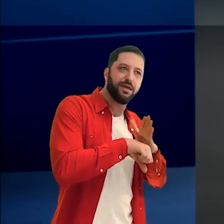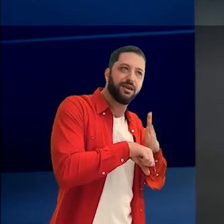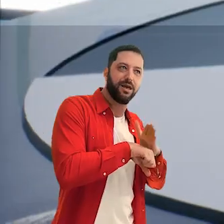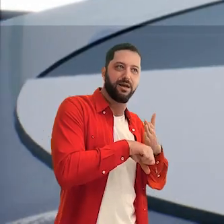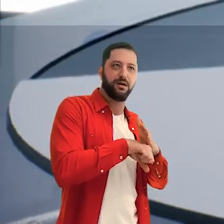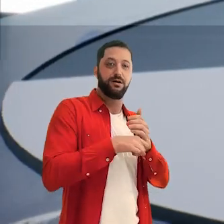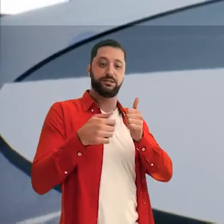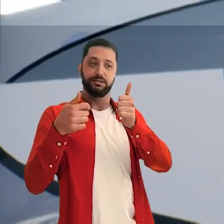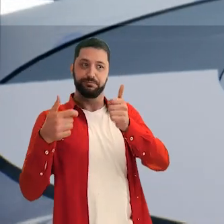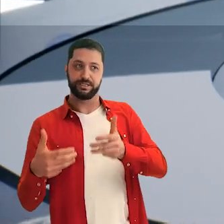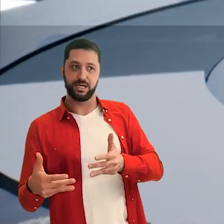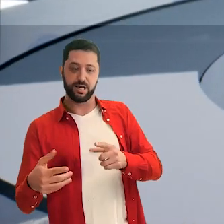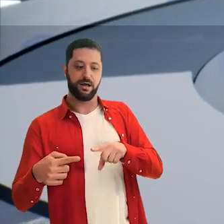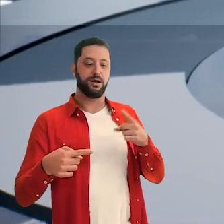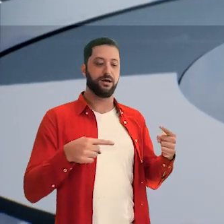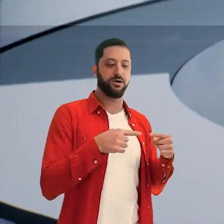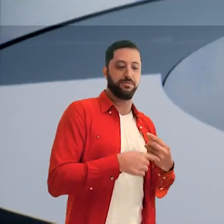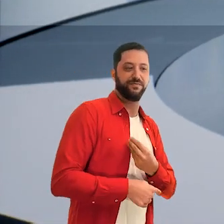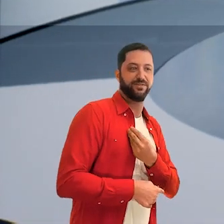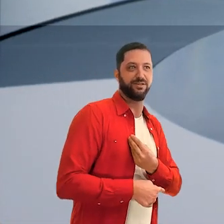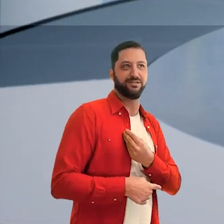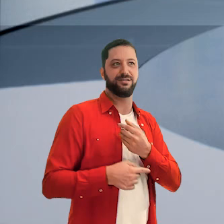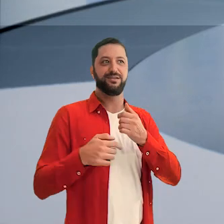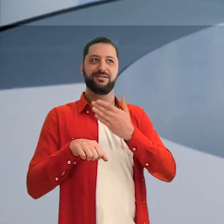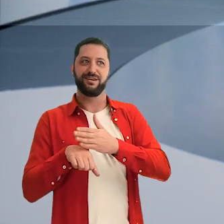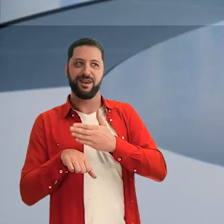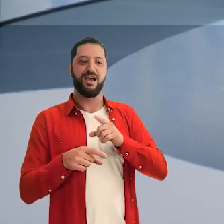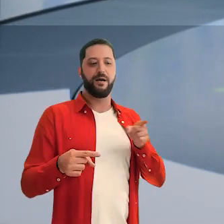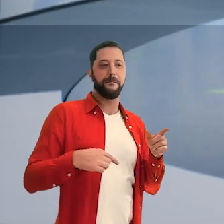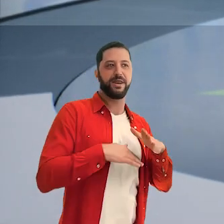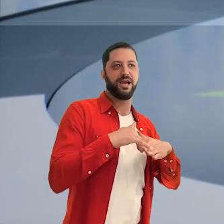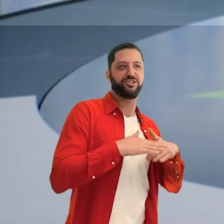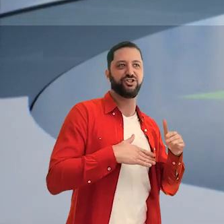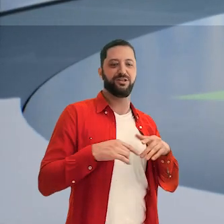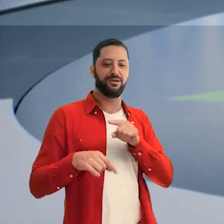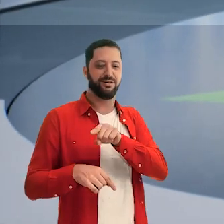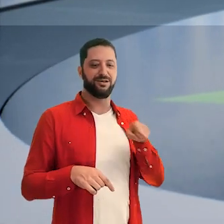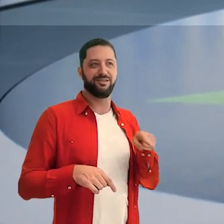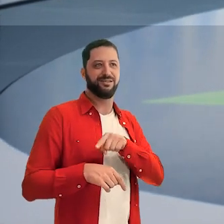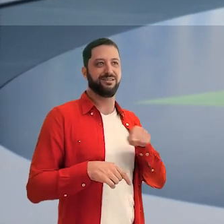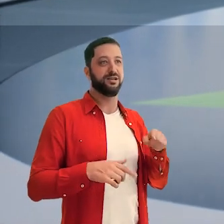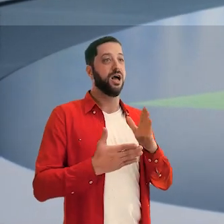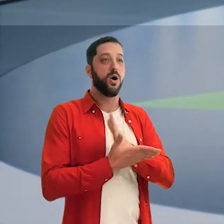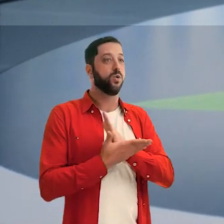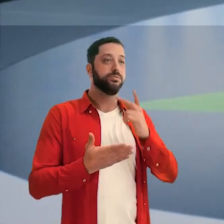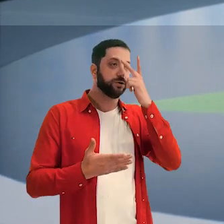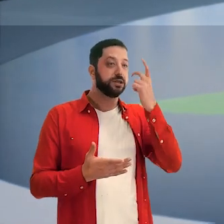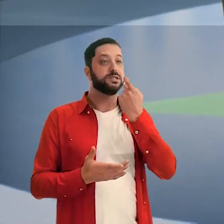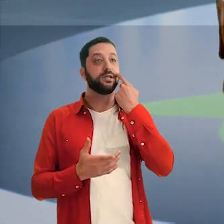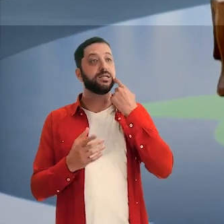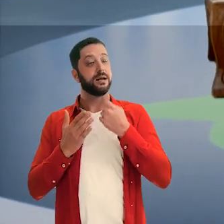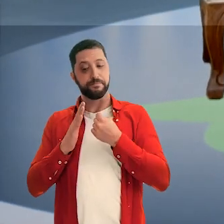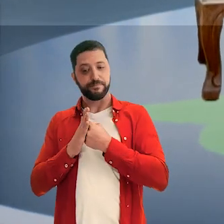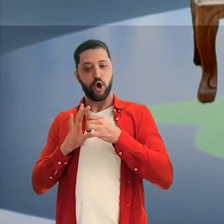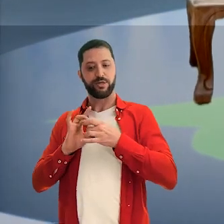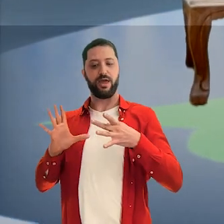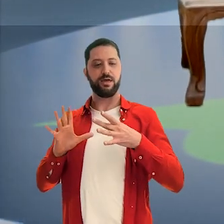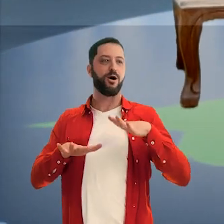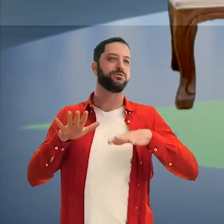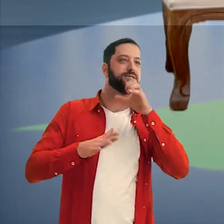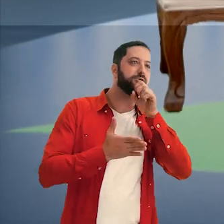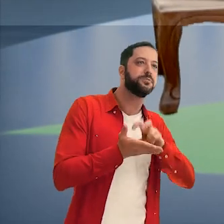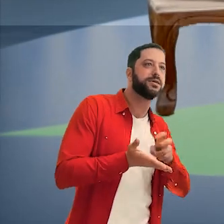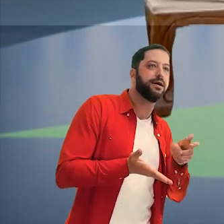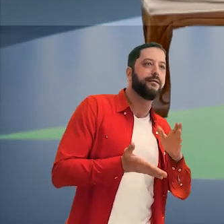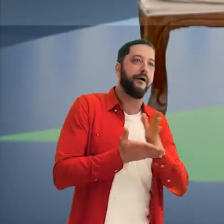vivência de uma dinâmica de alto impacto para que a pessoa possa, naquele momento, destravar. Então, tem gente que, às vezes, desbloqueia na sexta, tem